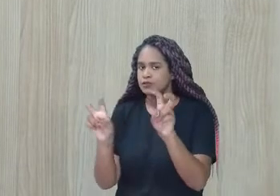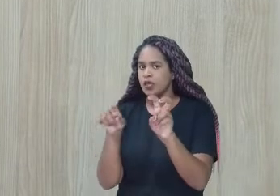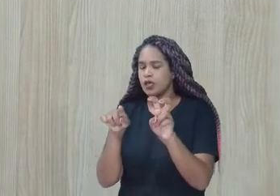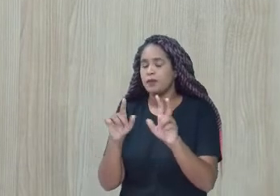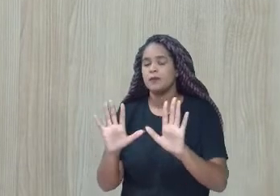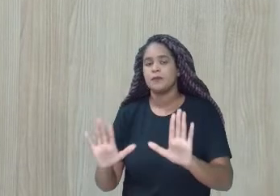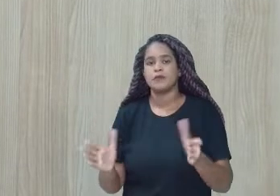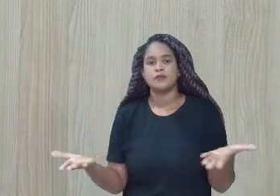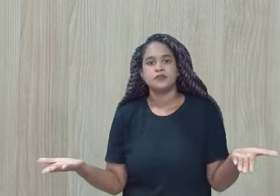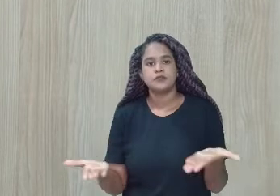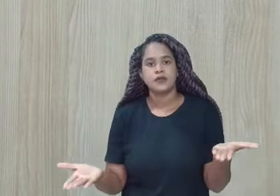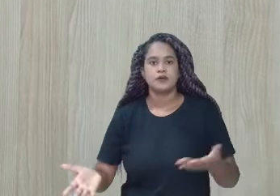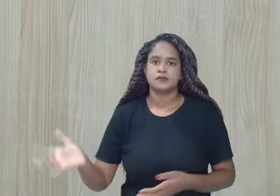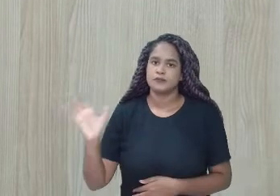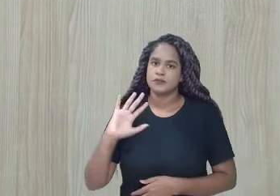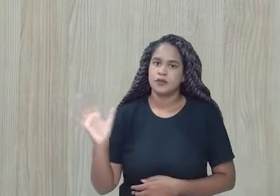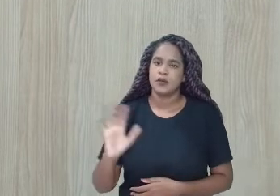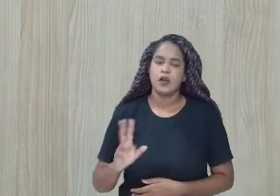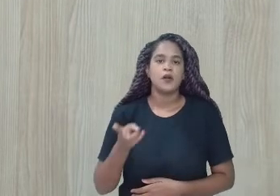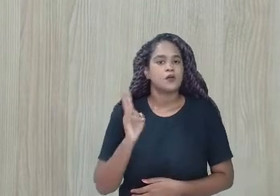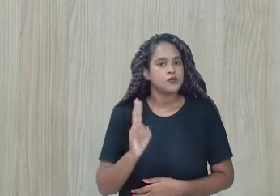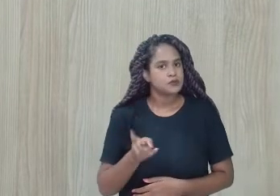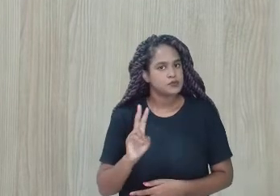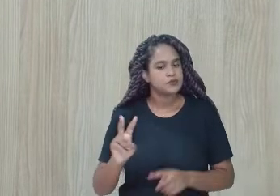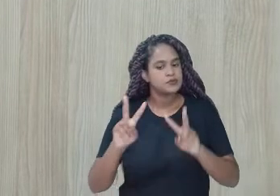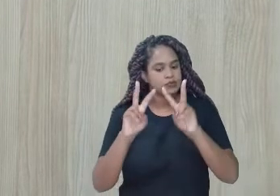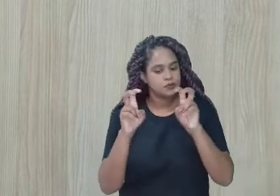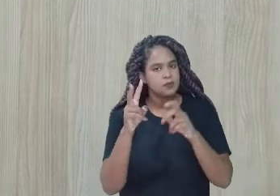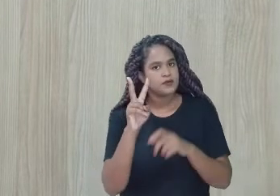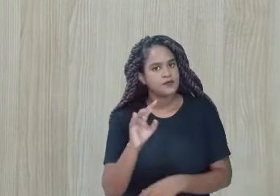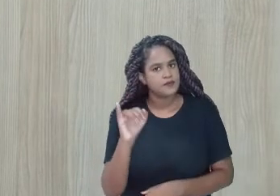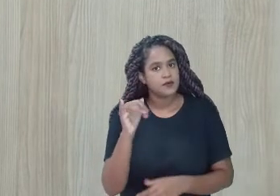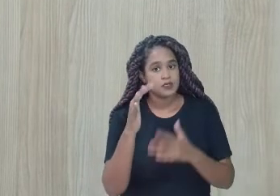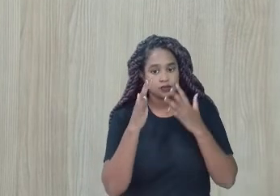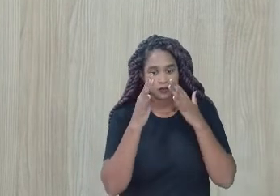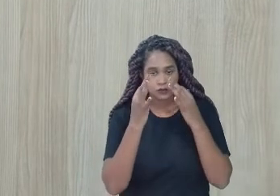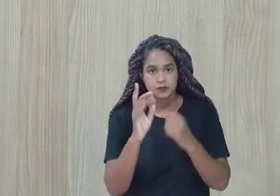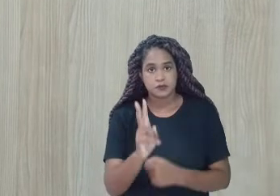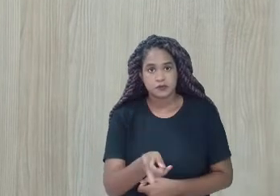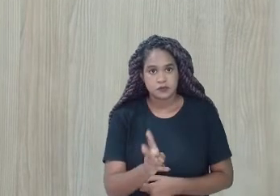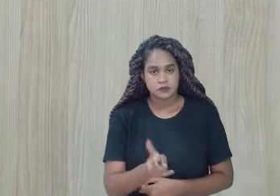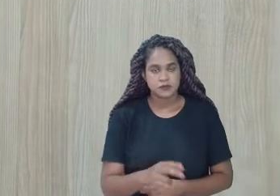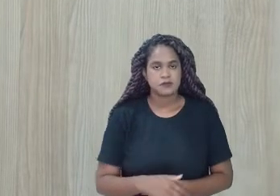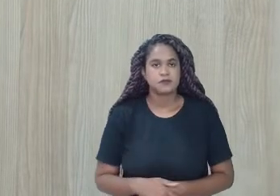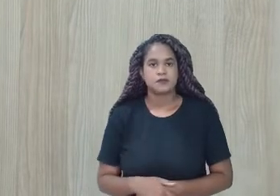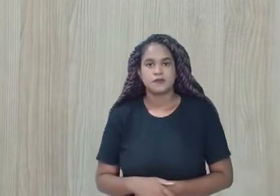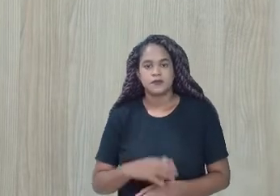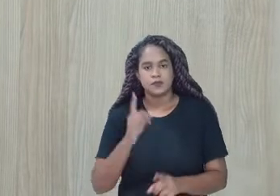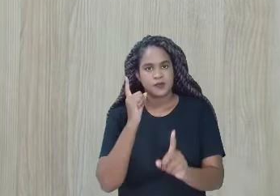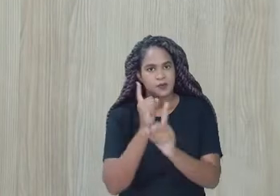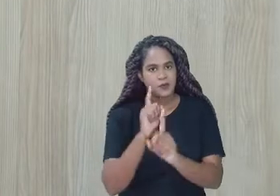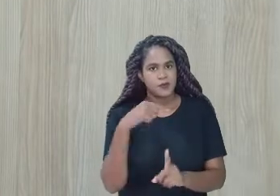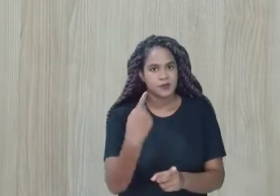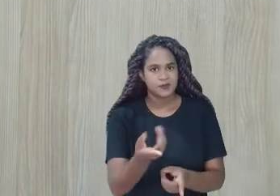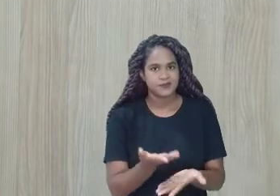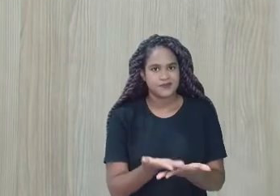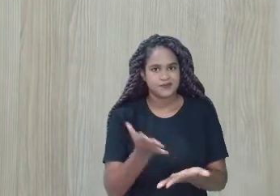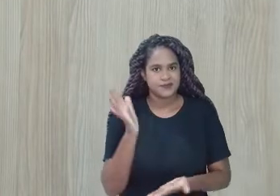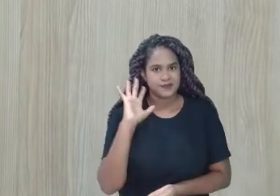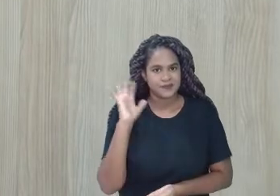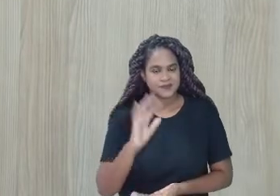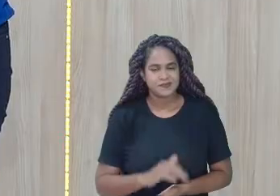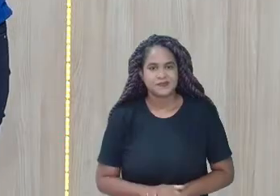me despedindo, né? Vamos continuar ainda com esse tema, viu, pessoal? Então fiquem atentos e até o nosso próximo encontro.